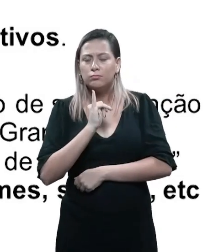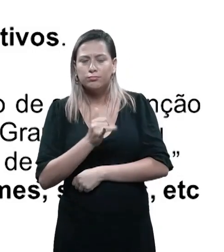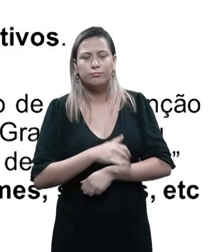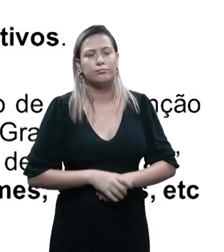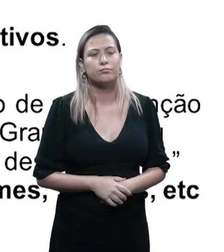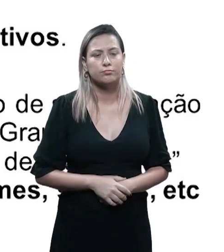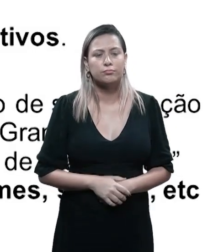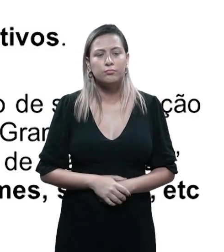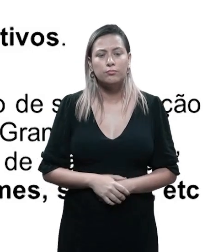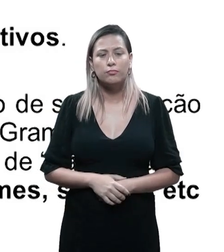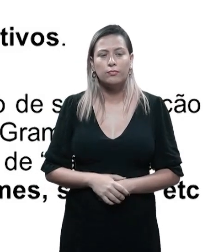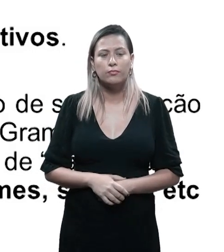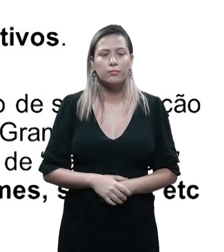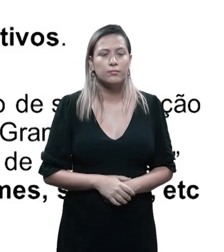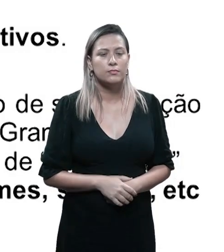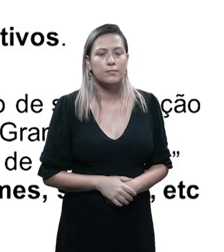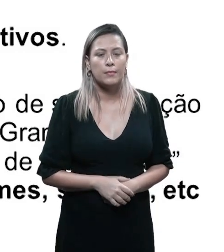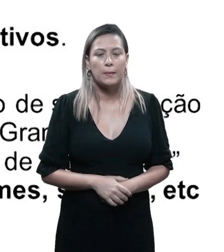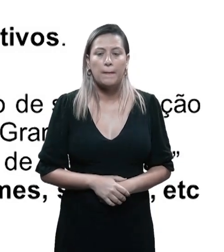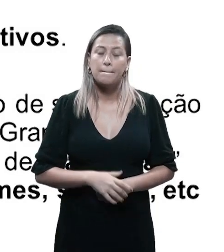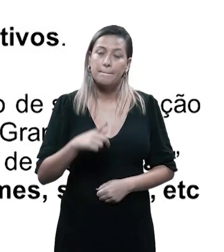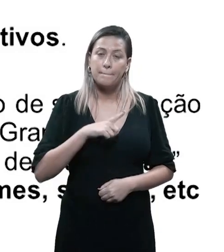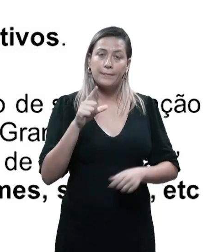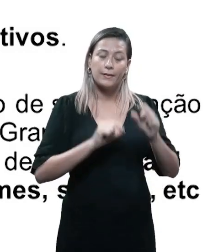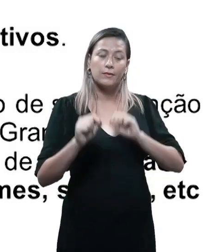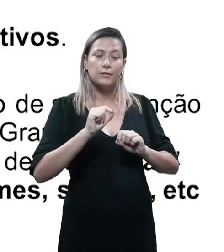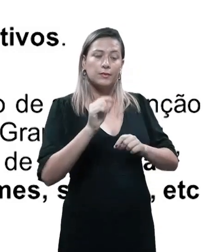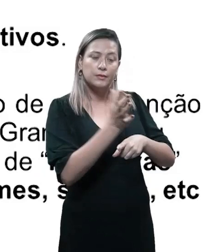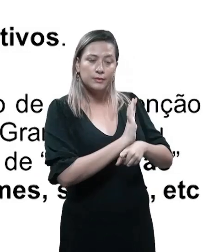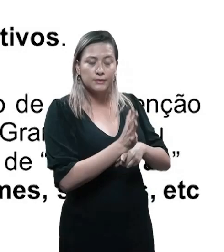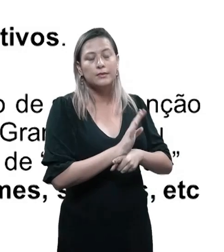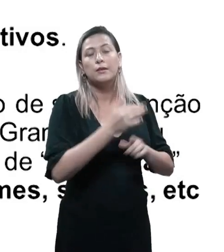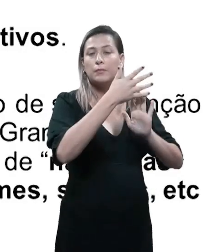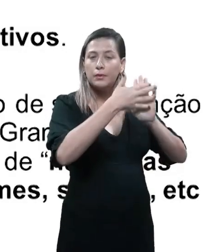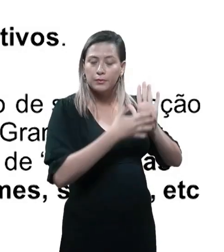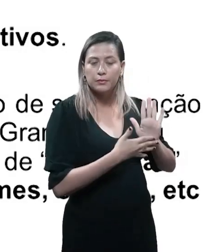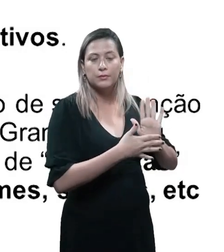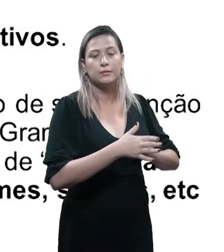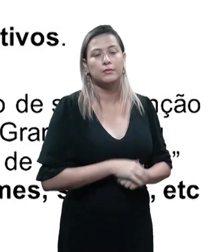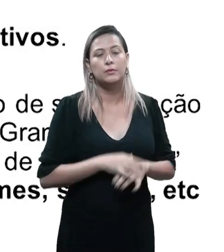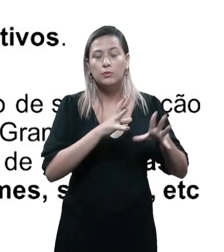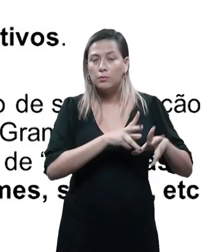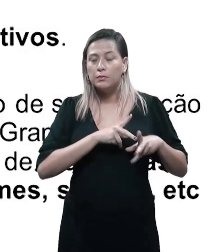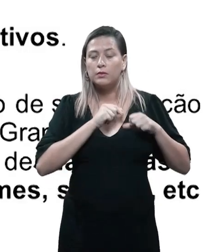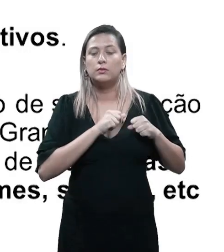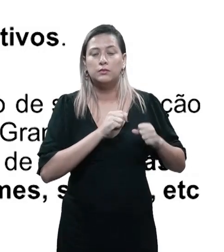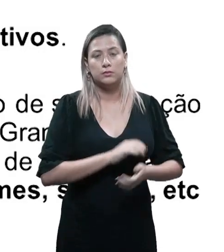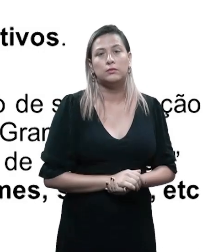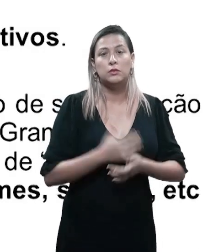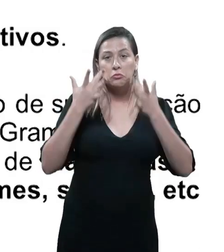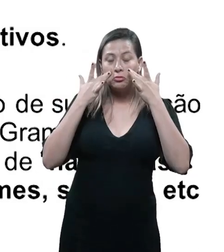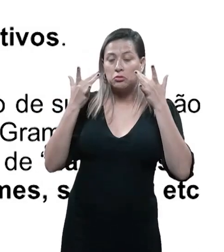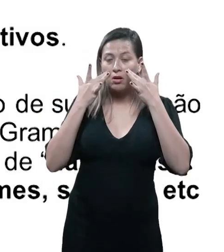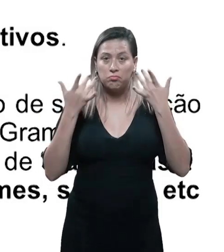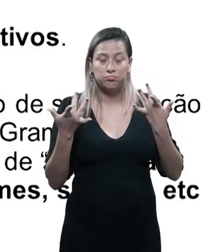certo? Então, a narratologia ela engloba o cinema, roteiros, romances,